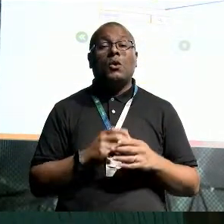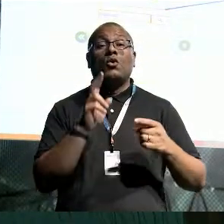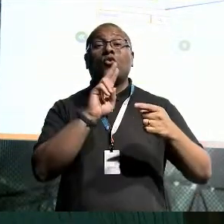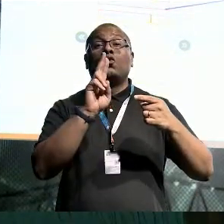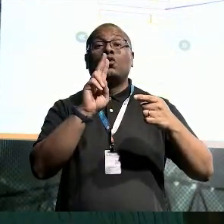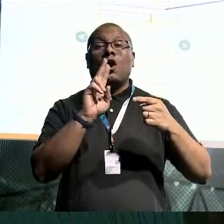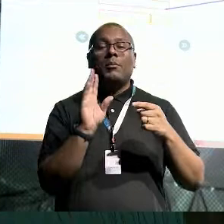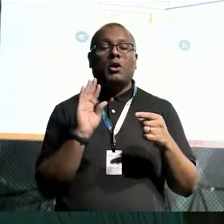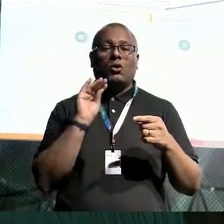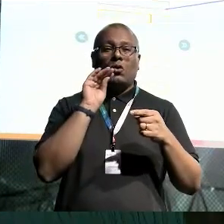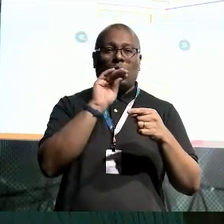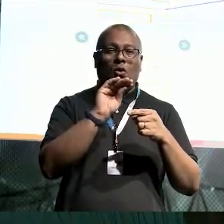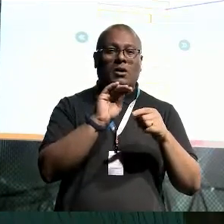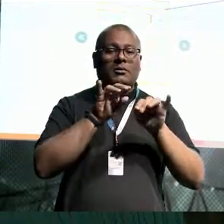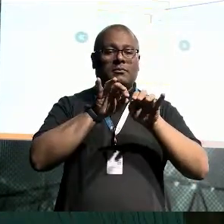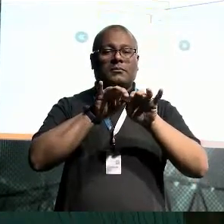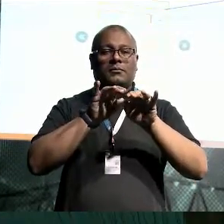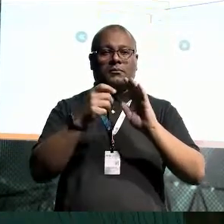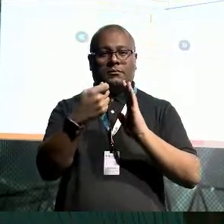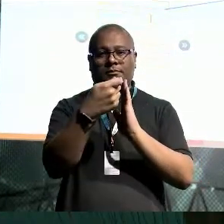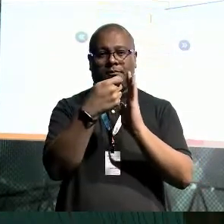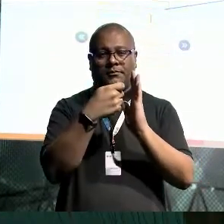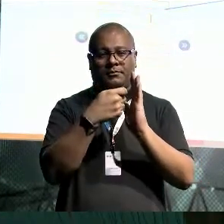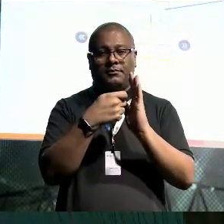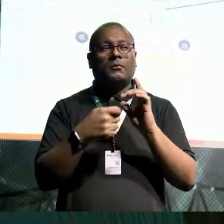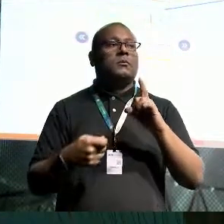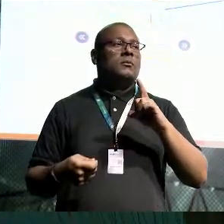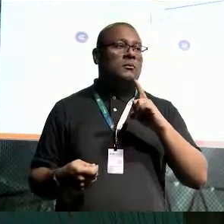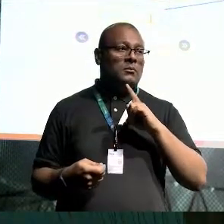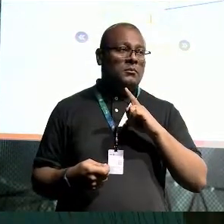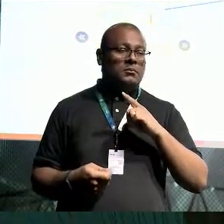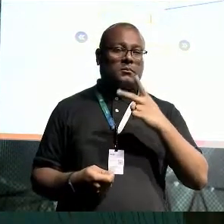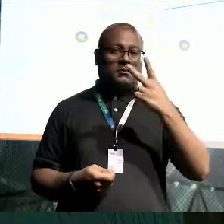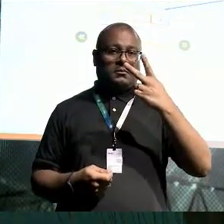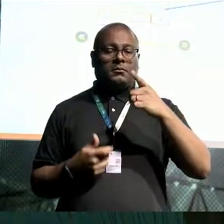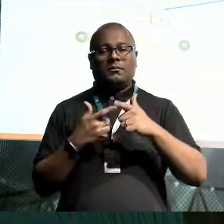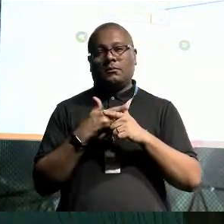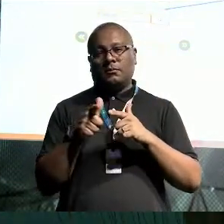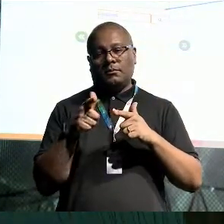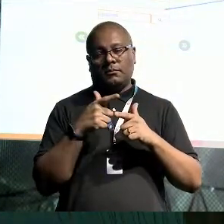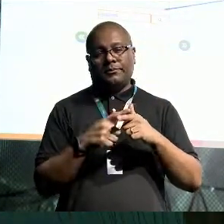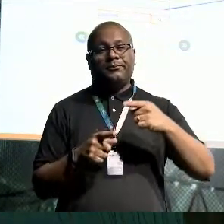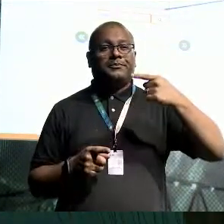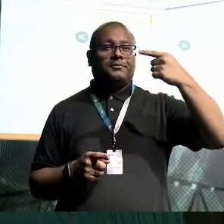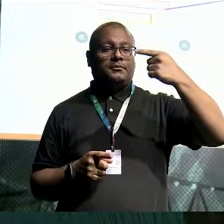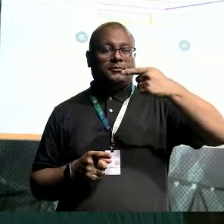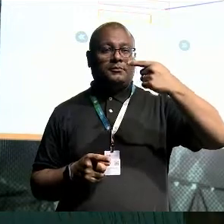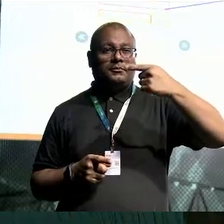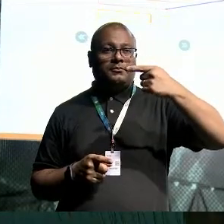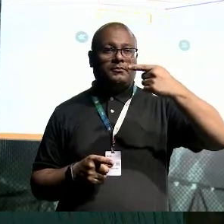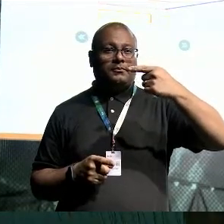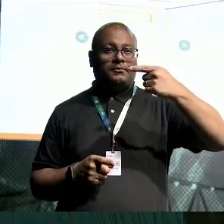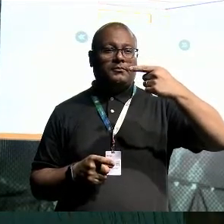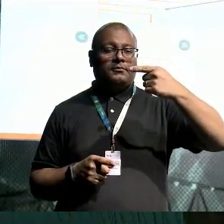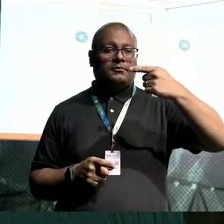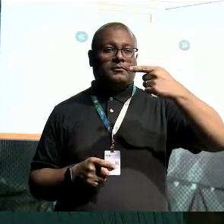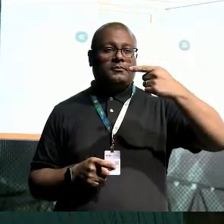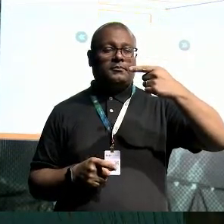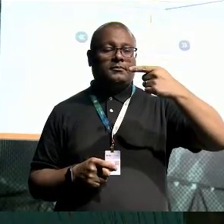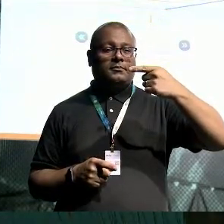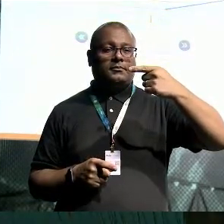nome. A edição do nome, eu tenho 2 problemas. Eu tenho um problema que